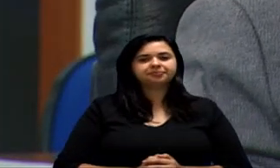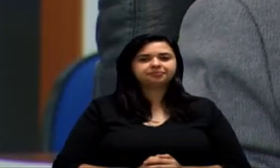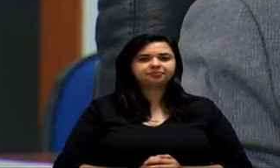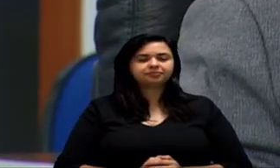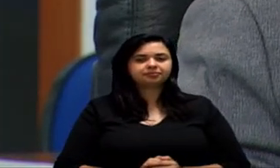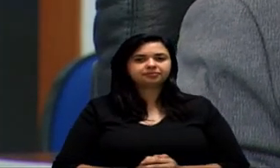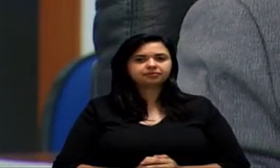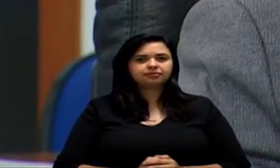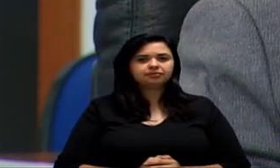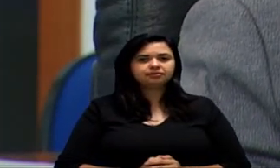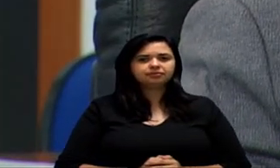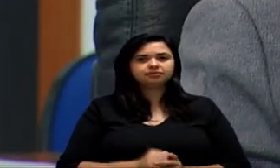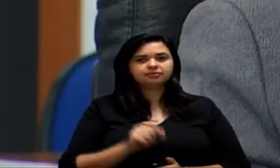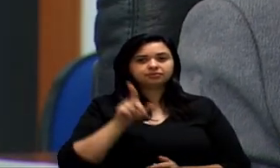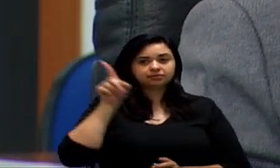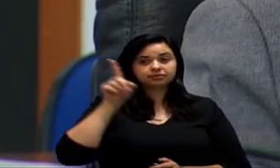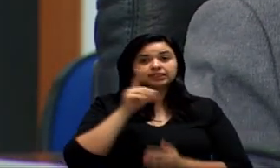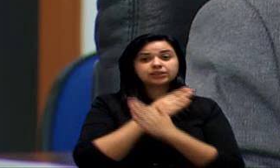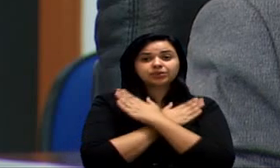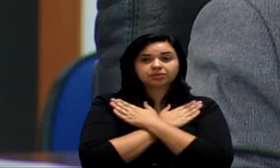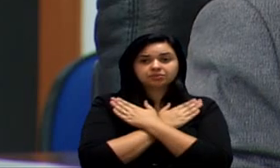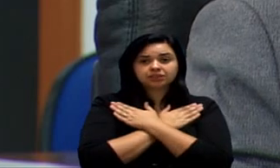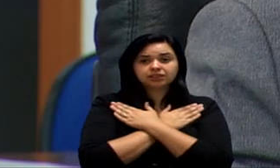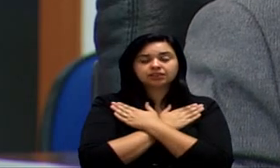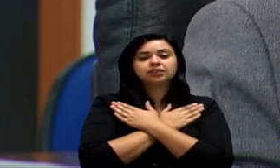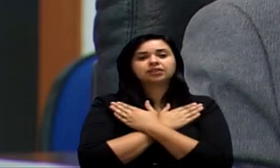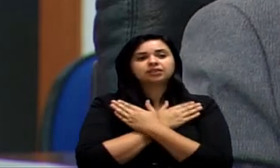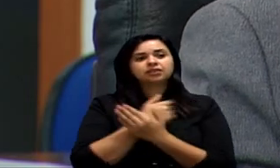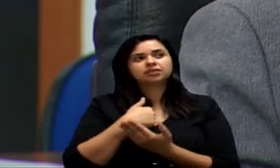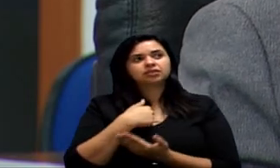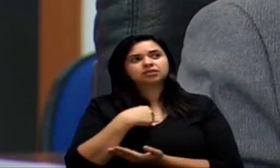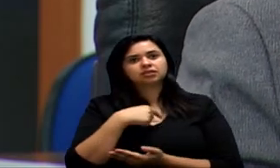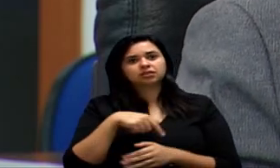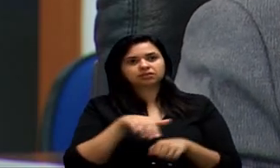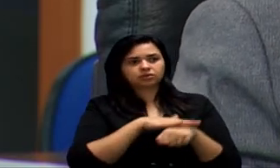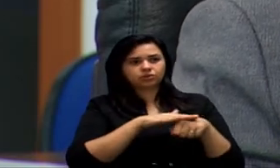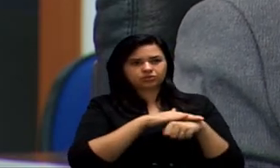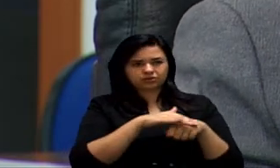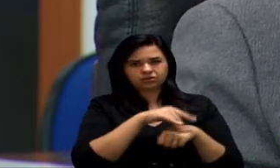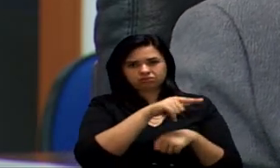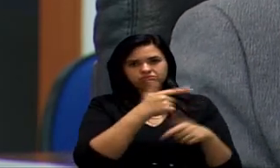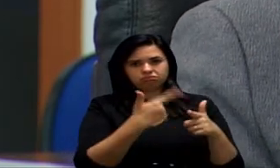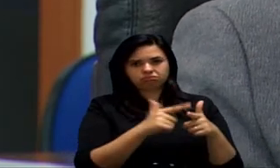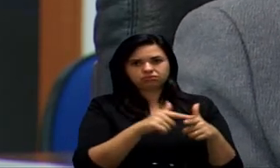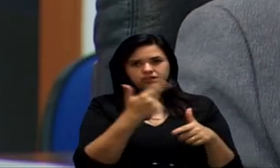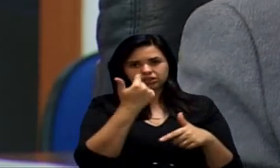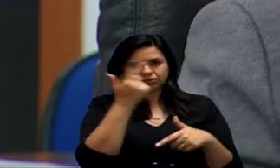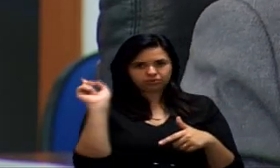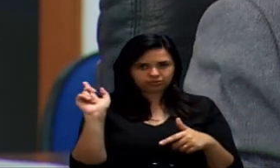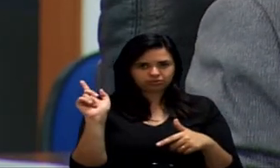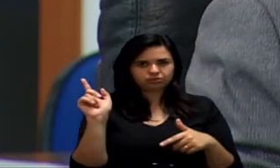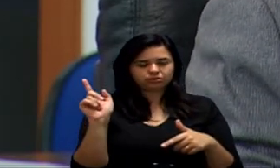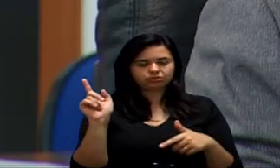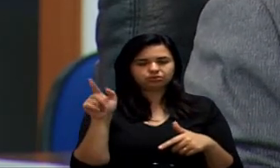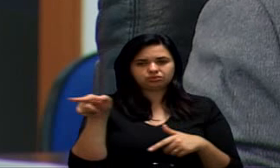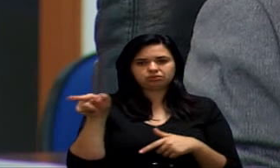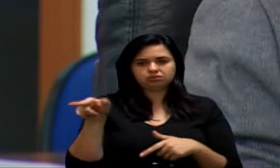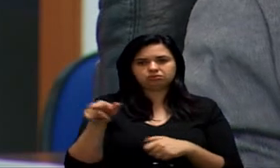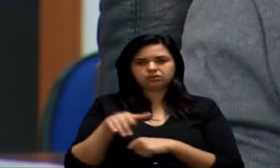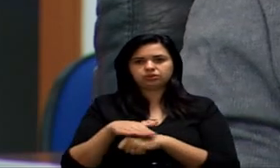Bom, do cemitério, que eu estava aqui conversando com o Satrael, resolvendo um outro problema que é para amanhã ainda, né, Saratão? Mas